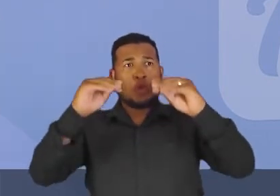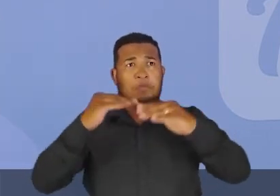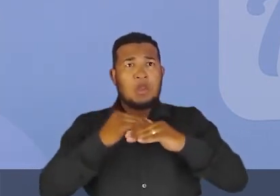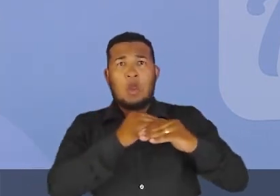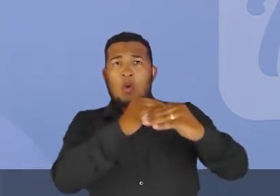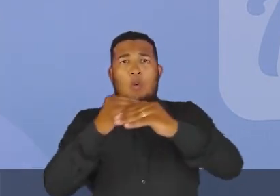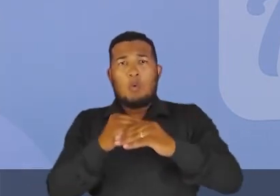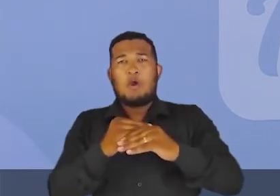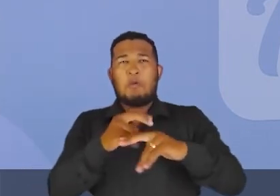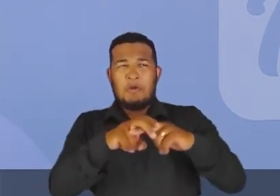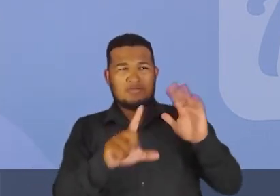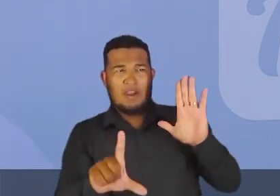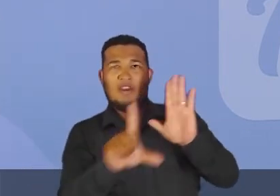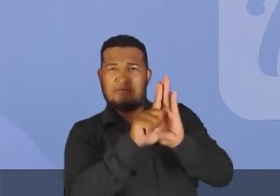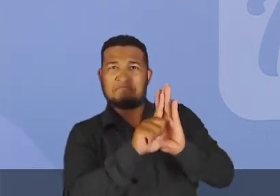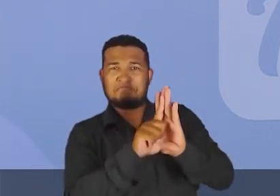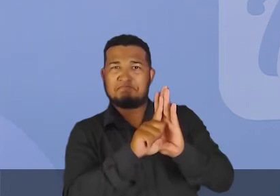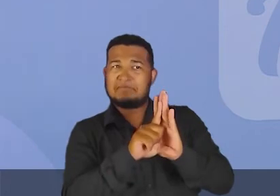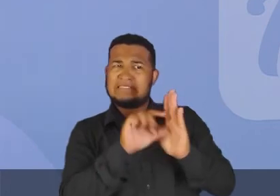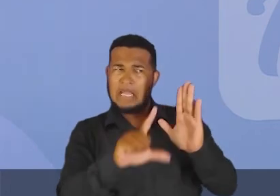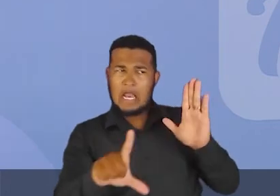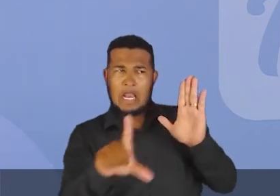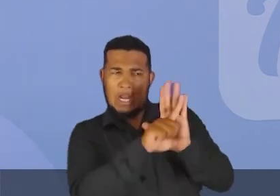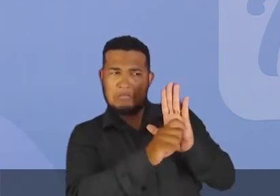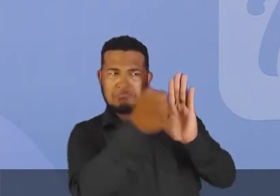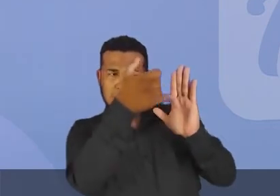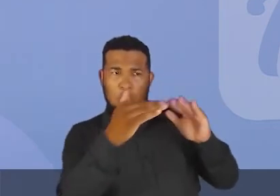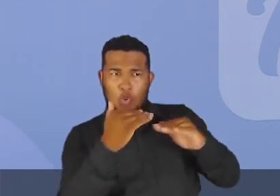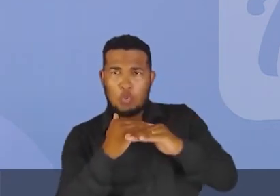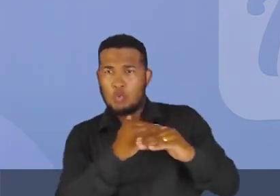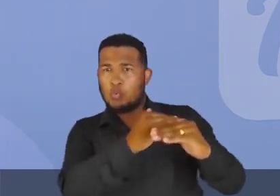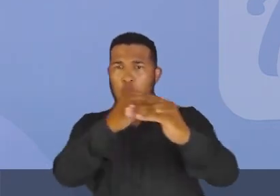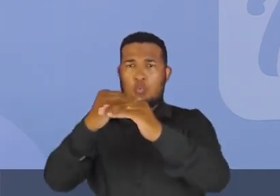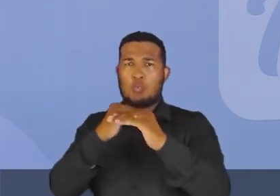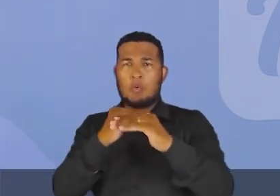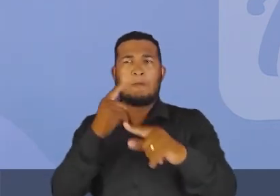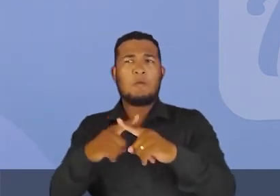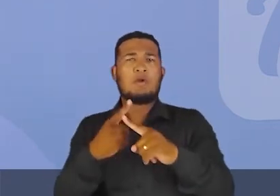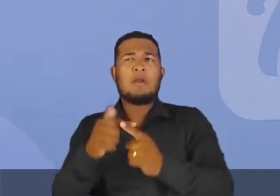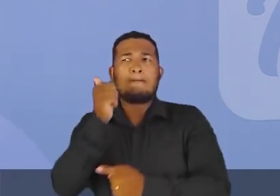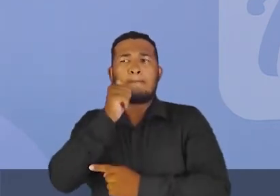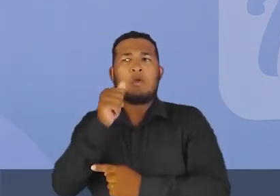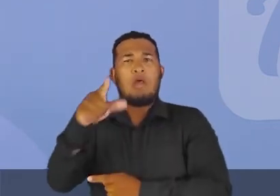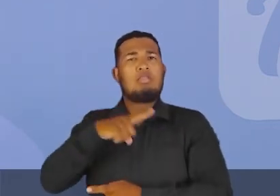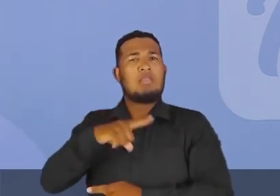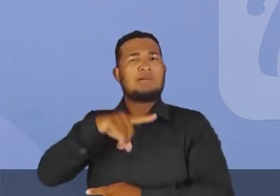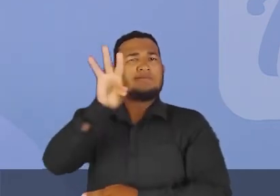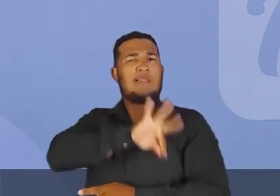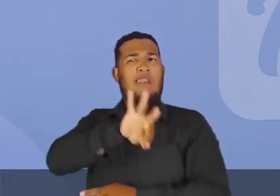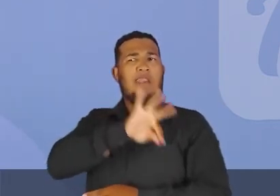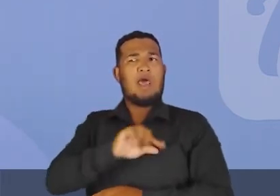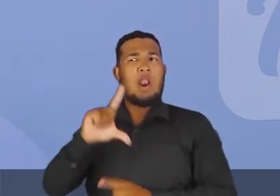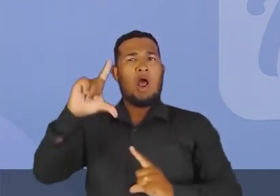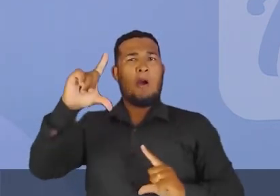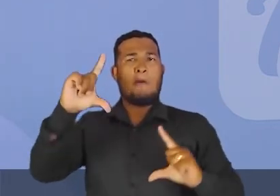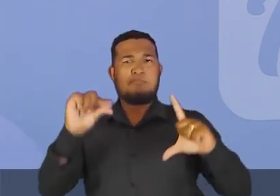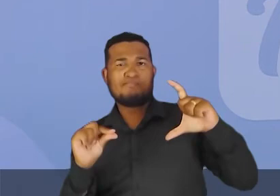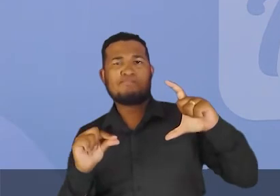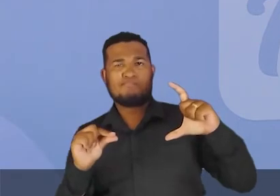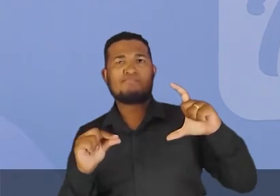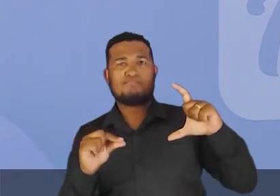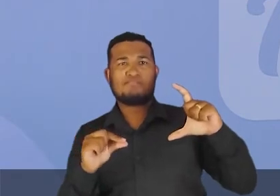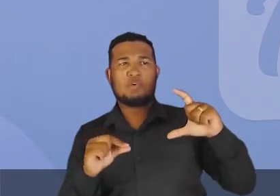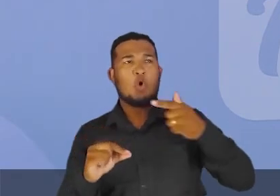a lei. Se todo mundo é igual perante a lei, por que as mulheres ainda ganham menos do que os homens para realizar a